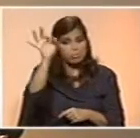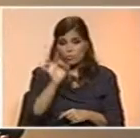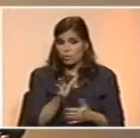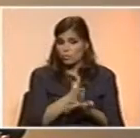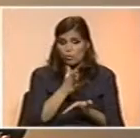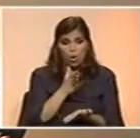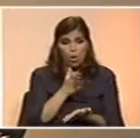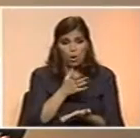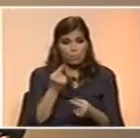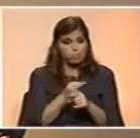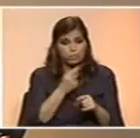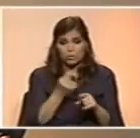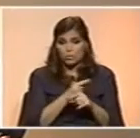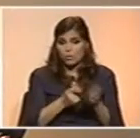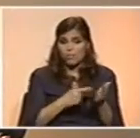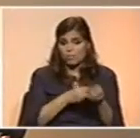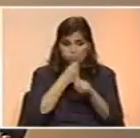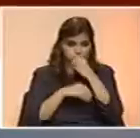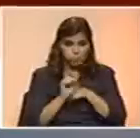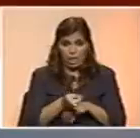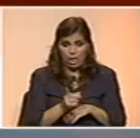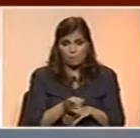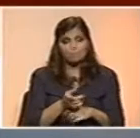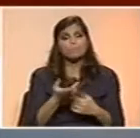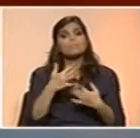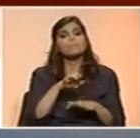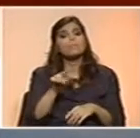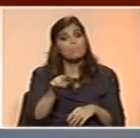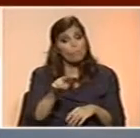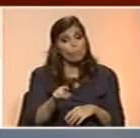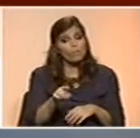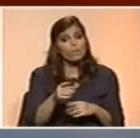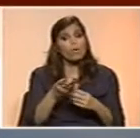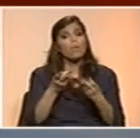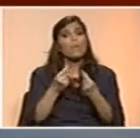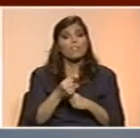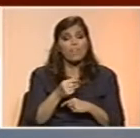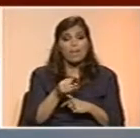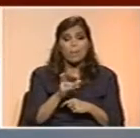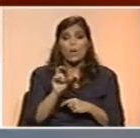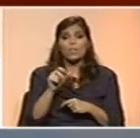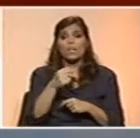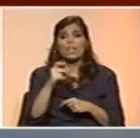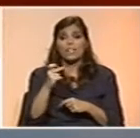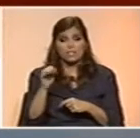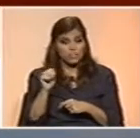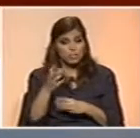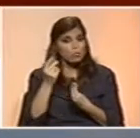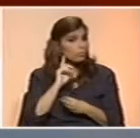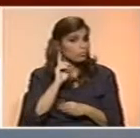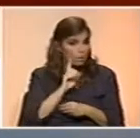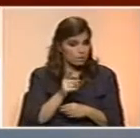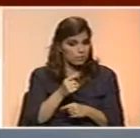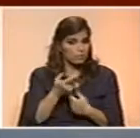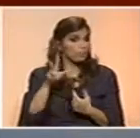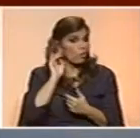necessitamos na nossa alimentação. Uhum. Mas esta questão da quantidade de proteínas é de facto uma questão extremamente importante, e como estávamos aqui a